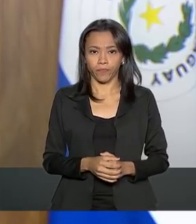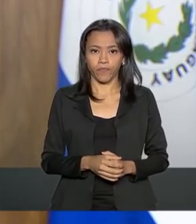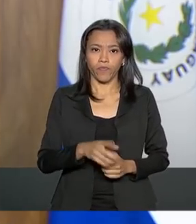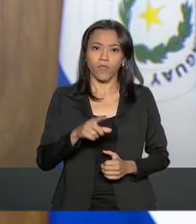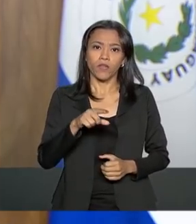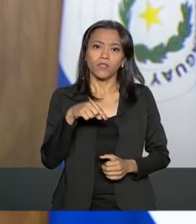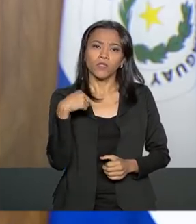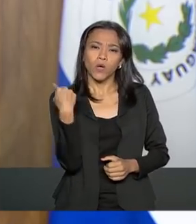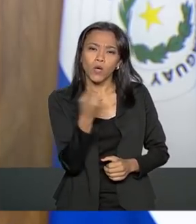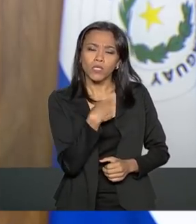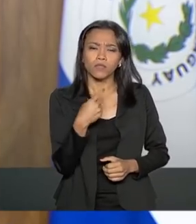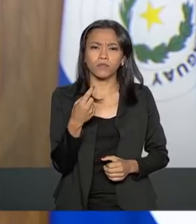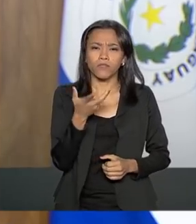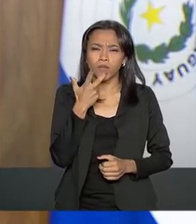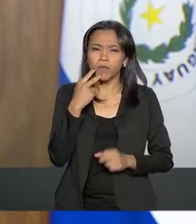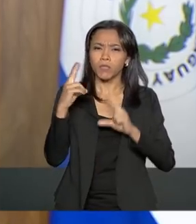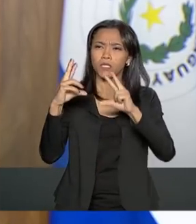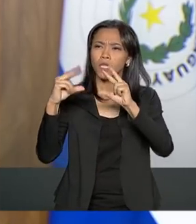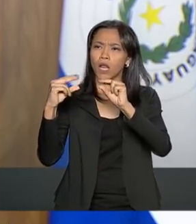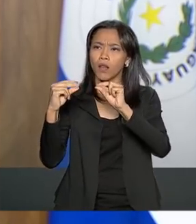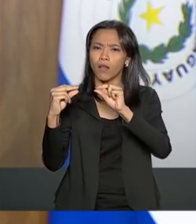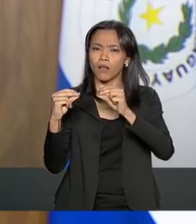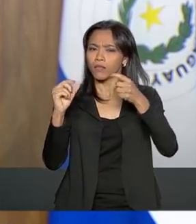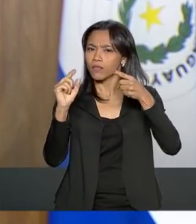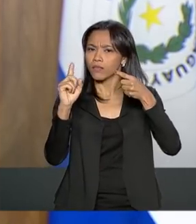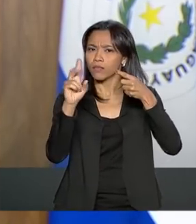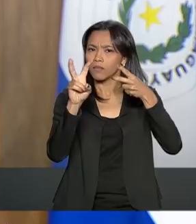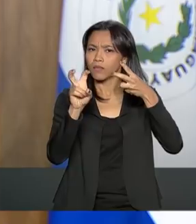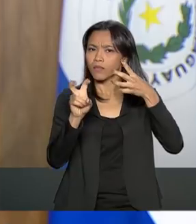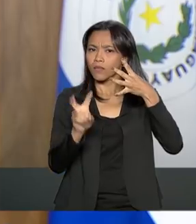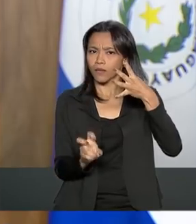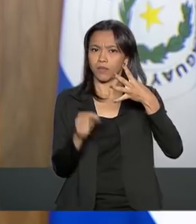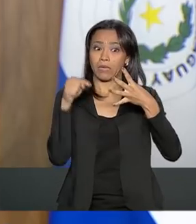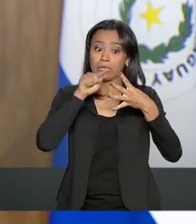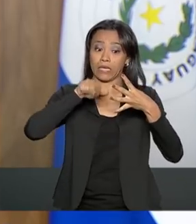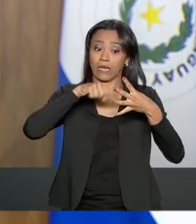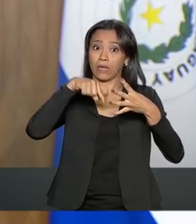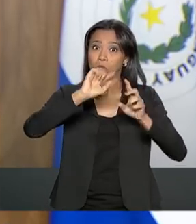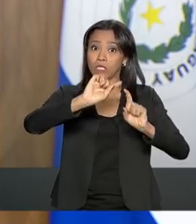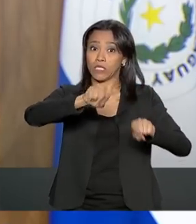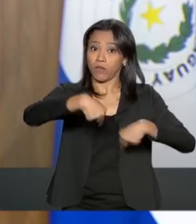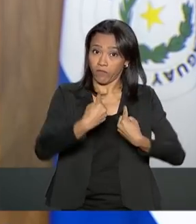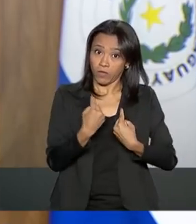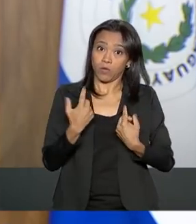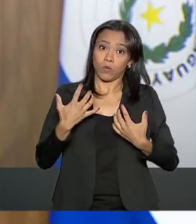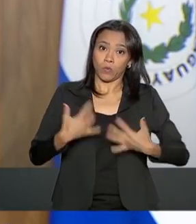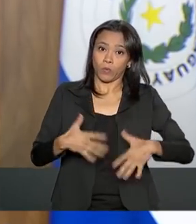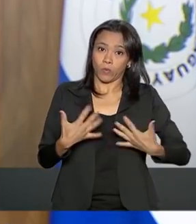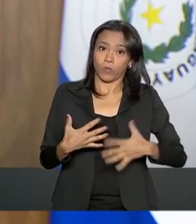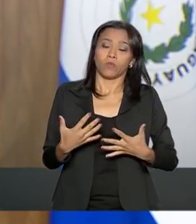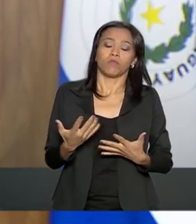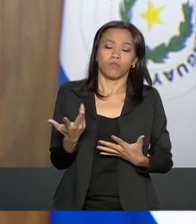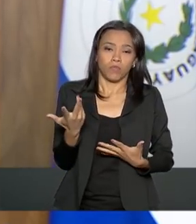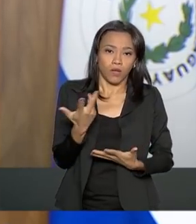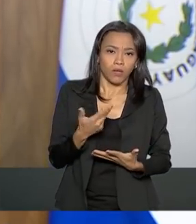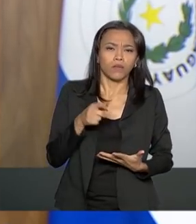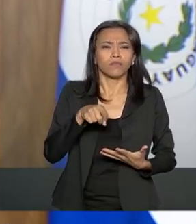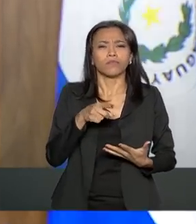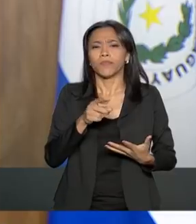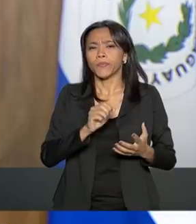tocamos aqueles pontos que fazem esse desafio às nossas relações, que aportam esses desafios à